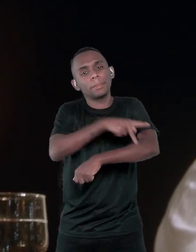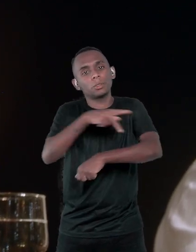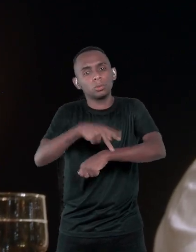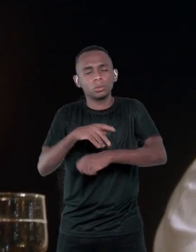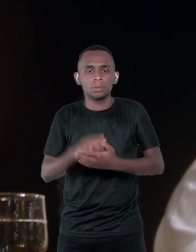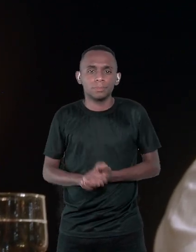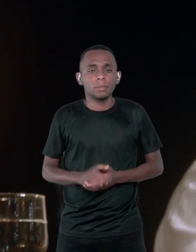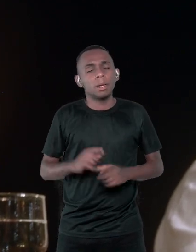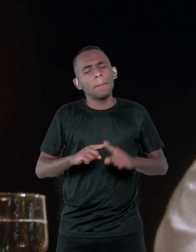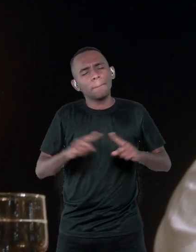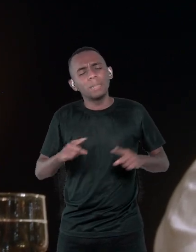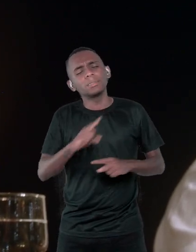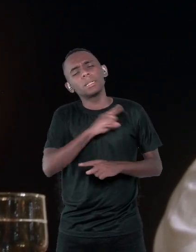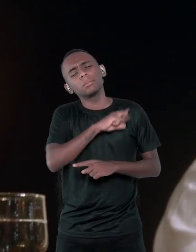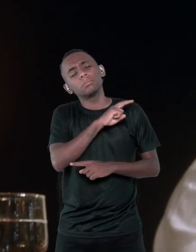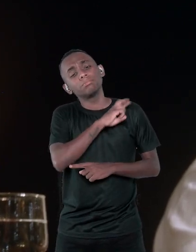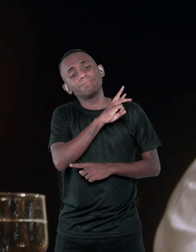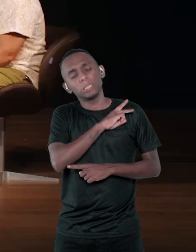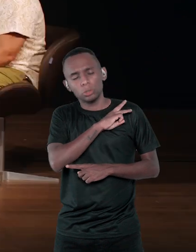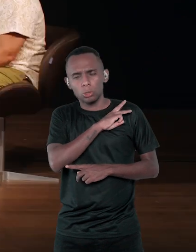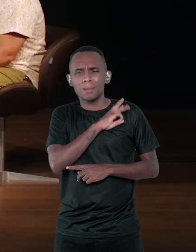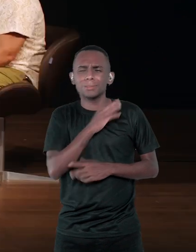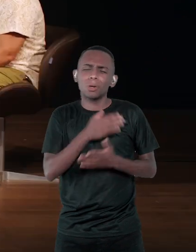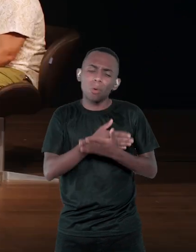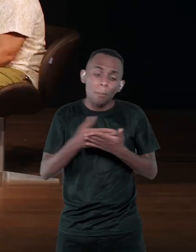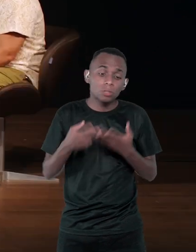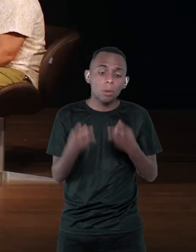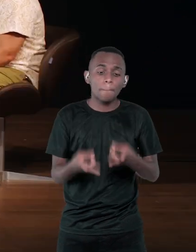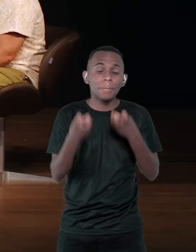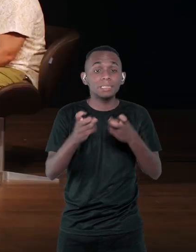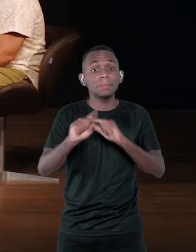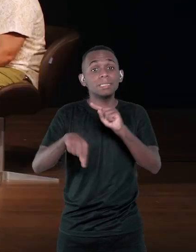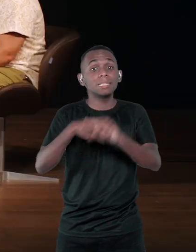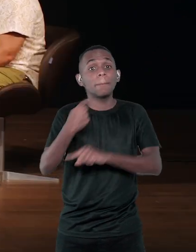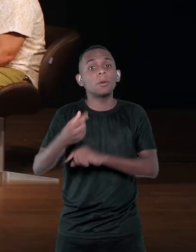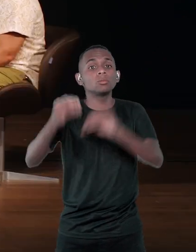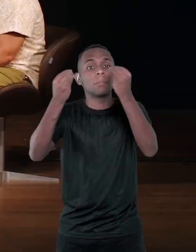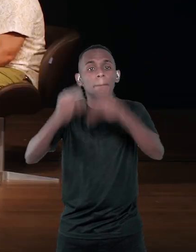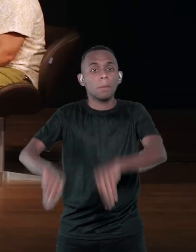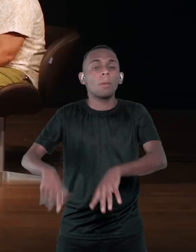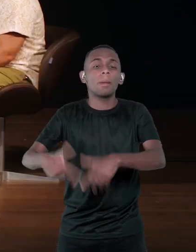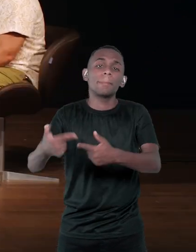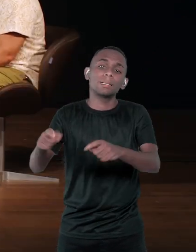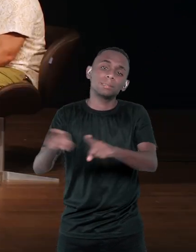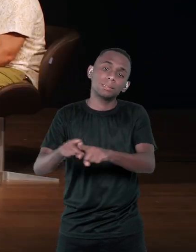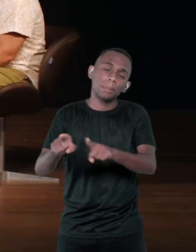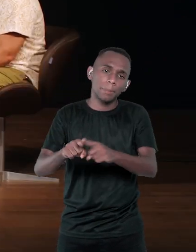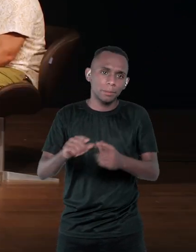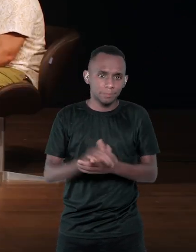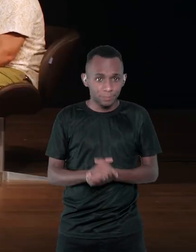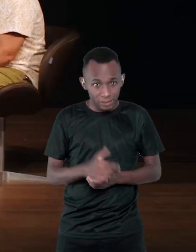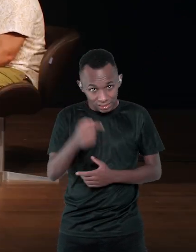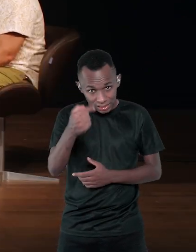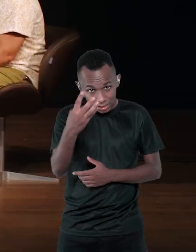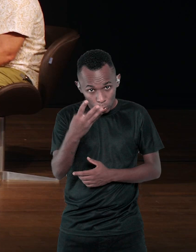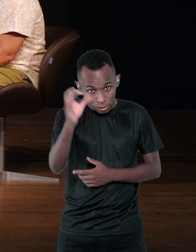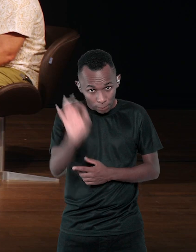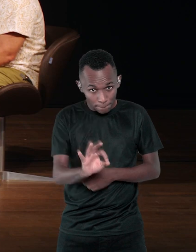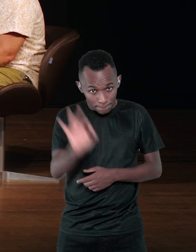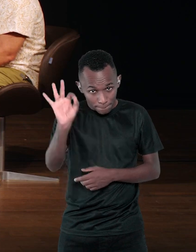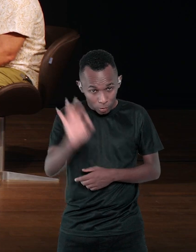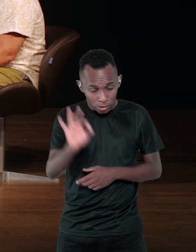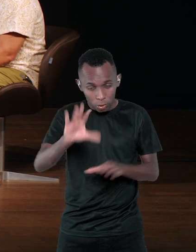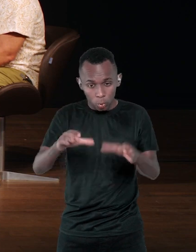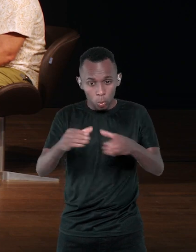ensino médio. A gente começou a perceber uma outra tragédia brasileira, que 74%